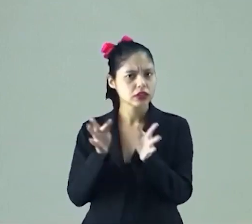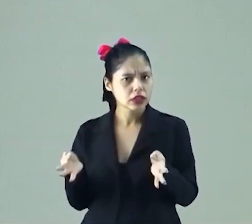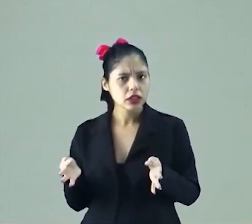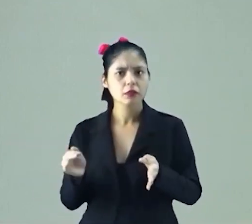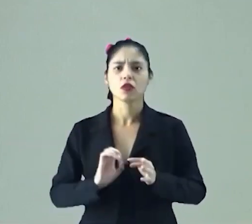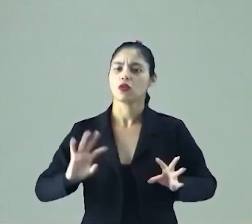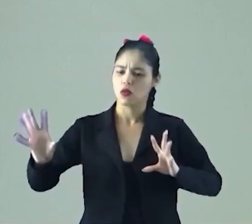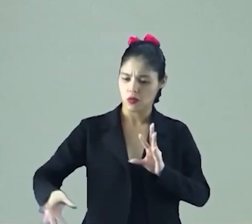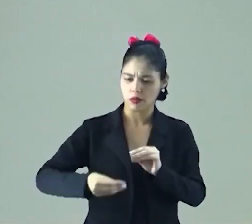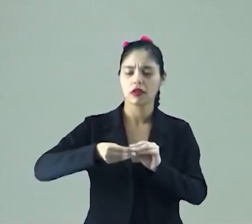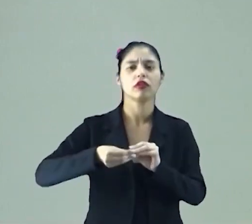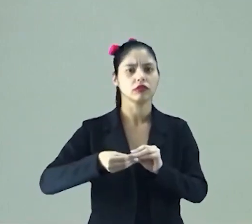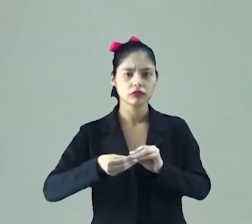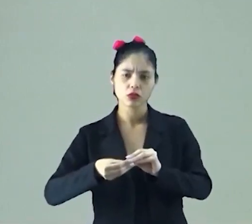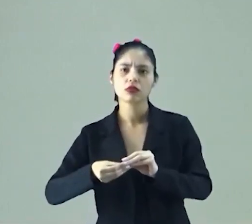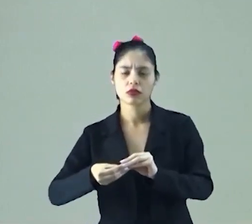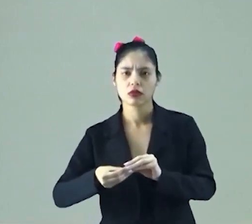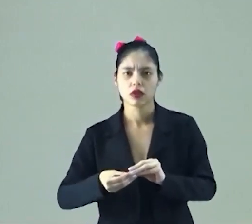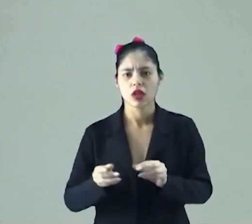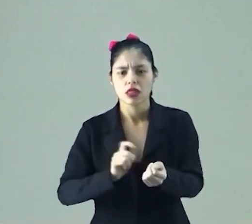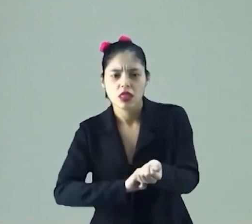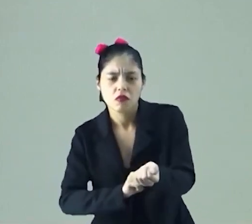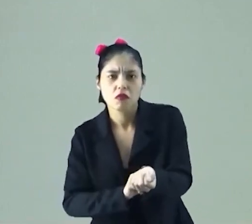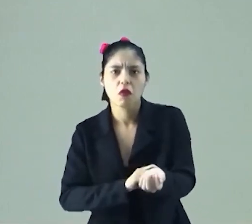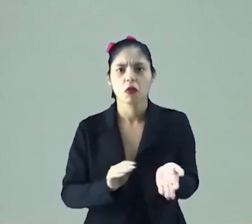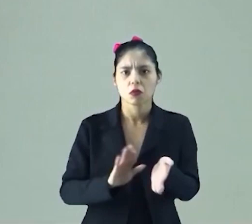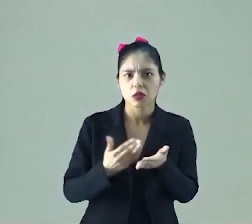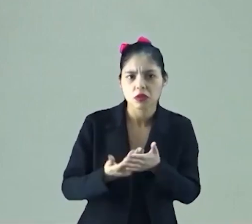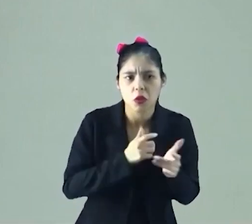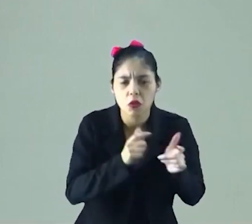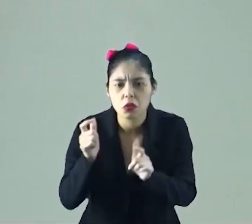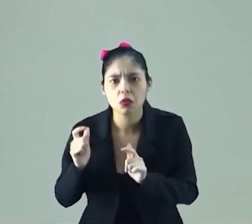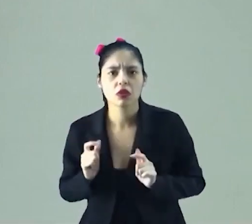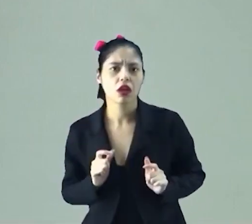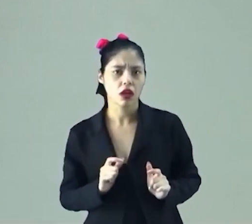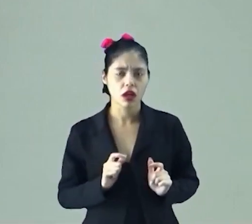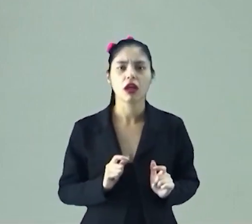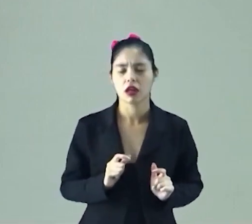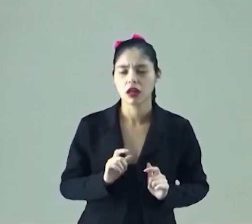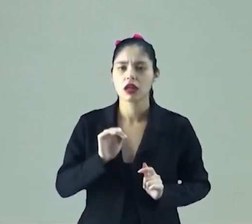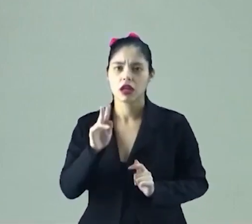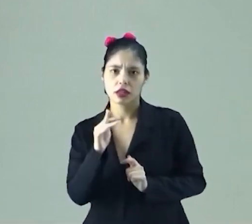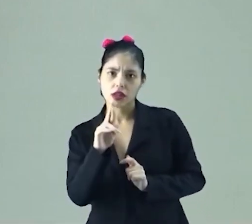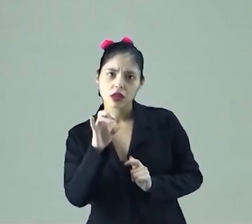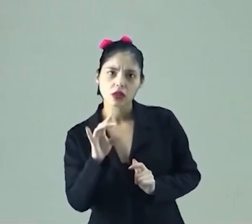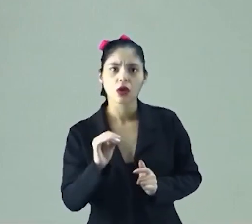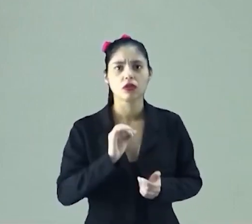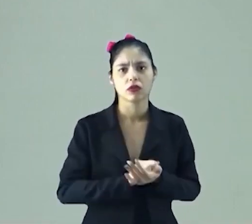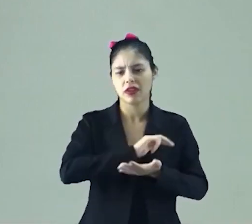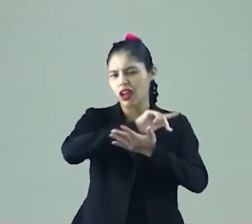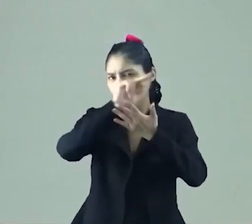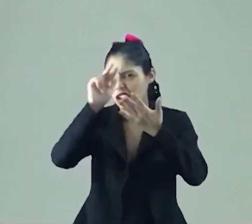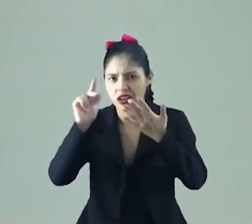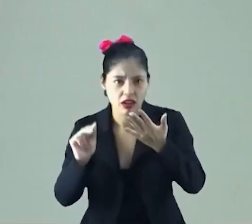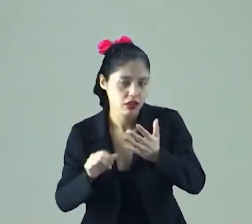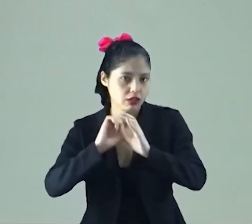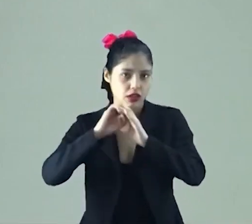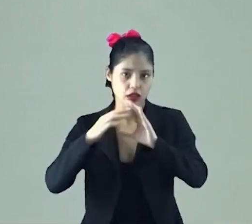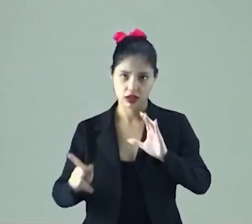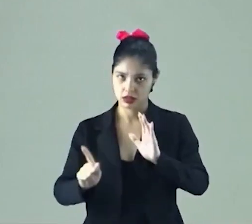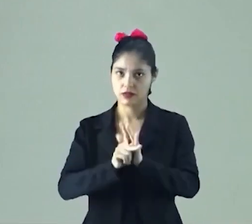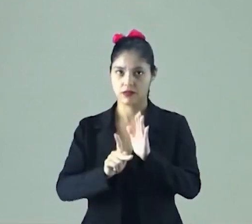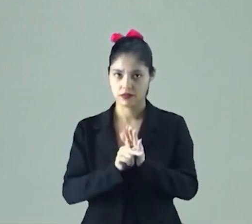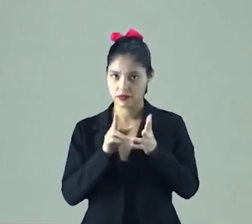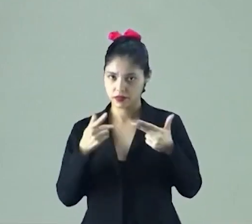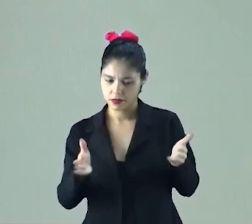né, rudimentar de nervoso para interpretar o ambiente, vão ser heterotróficos, vão ser eucarióticos. Então a gente tem uma série